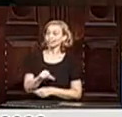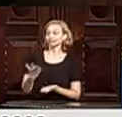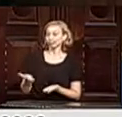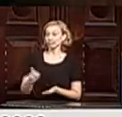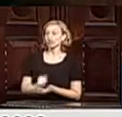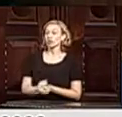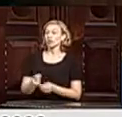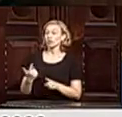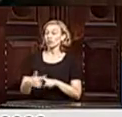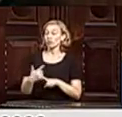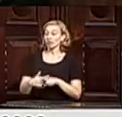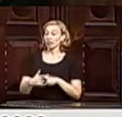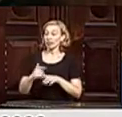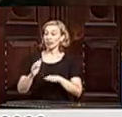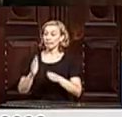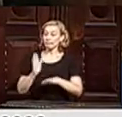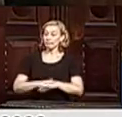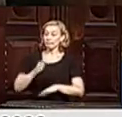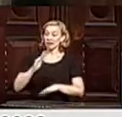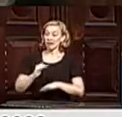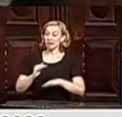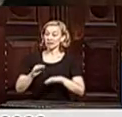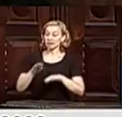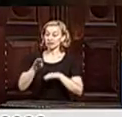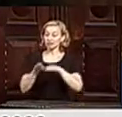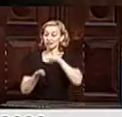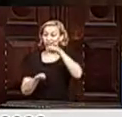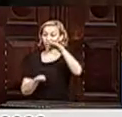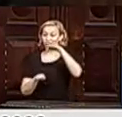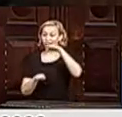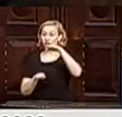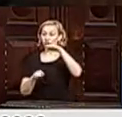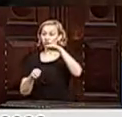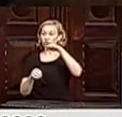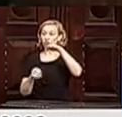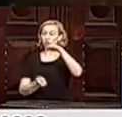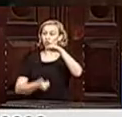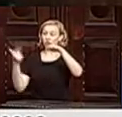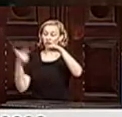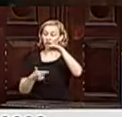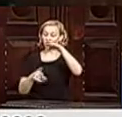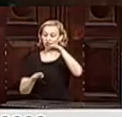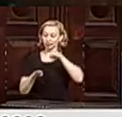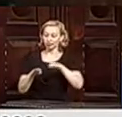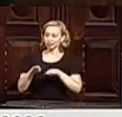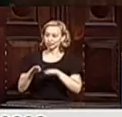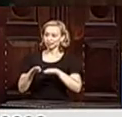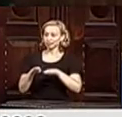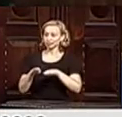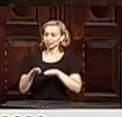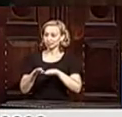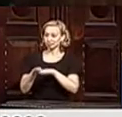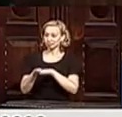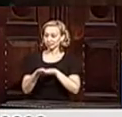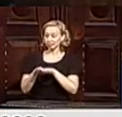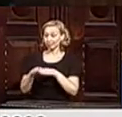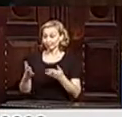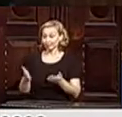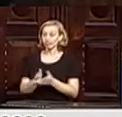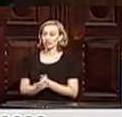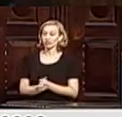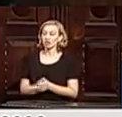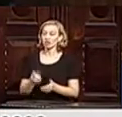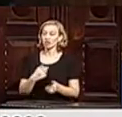desigualdades sociais. E nesse sentido, nesse olhar para a humanidade, é fundamental que o estado do Rio de Janeiro retome a sua política